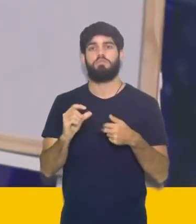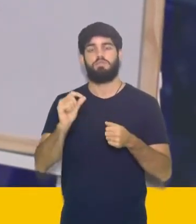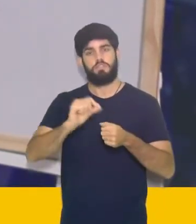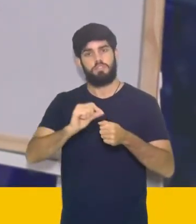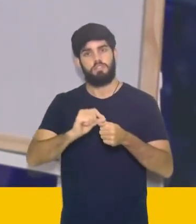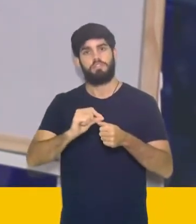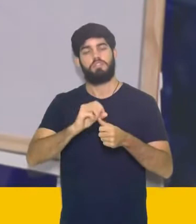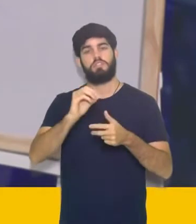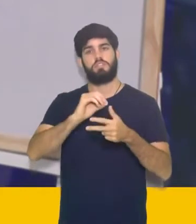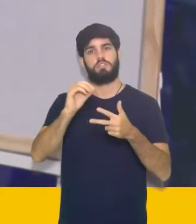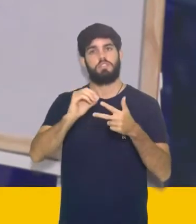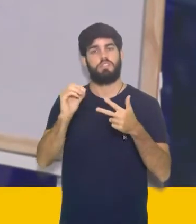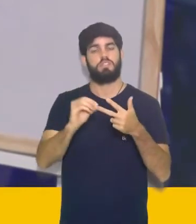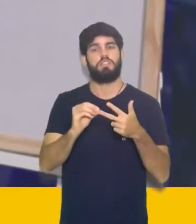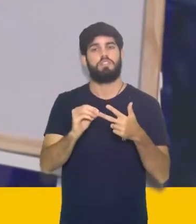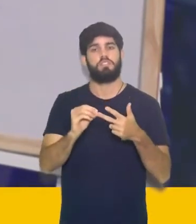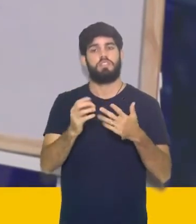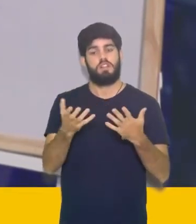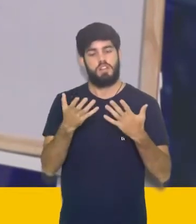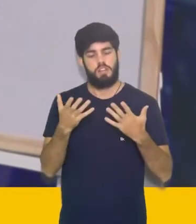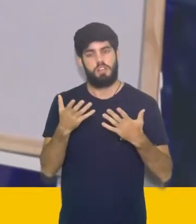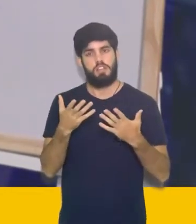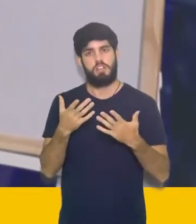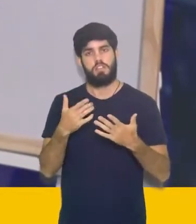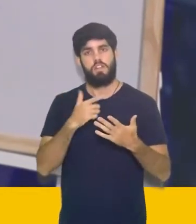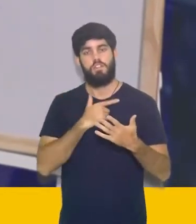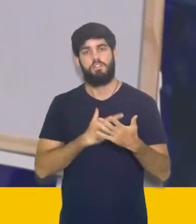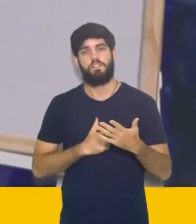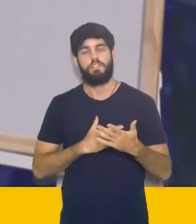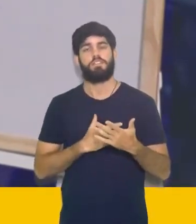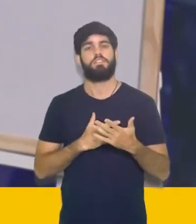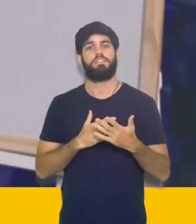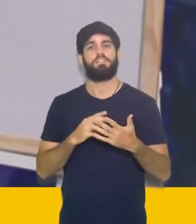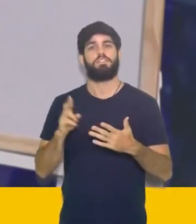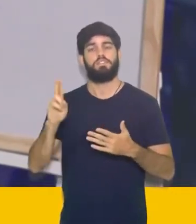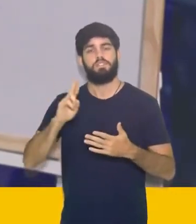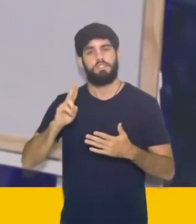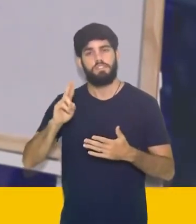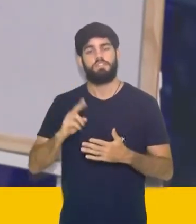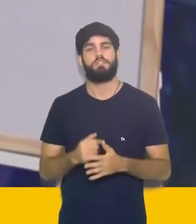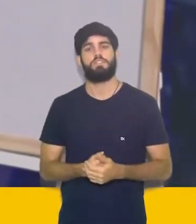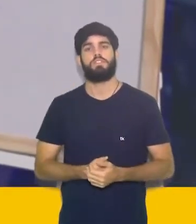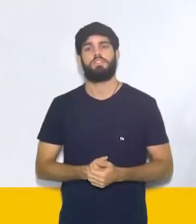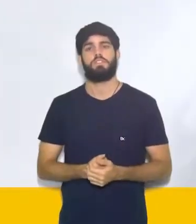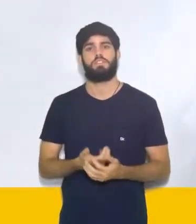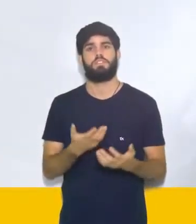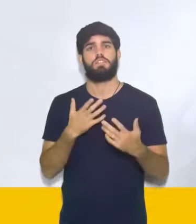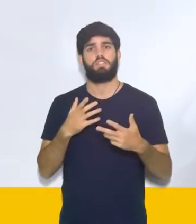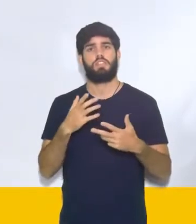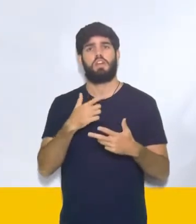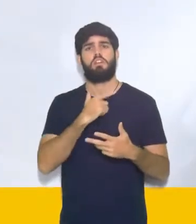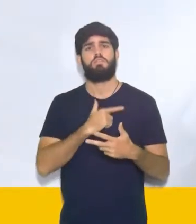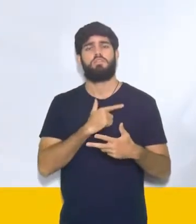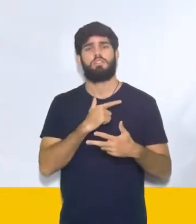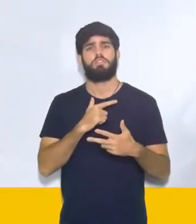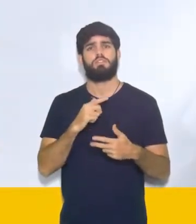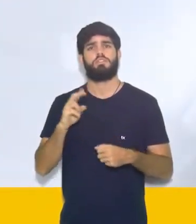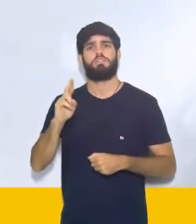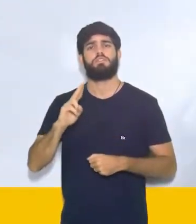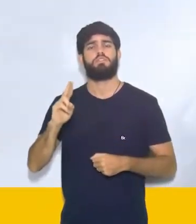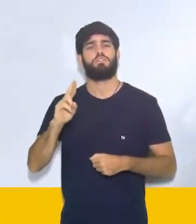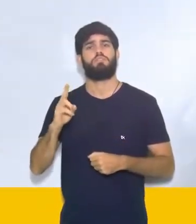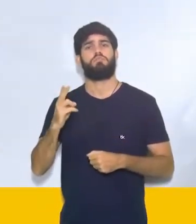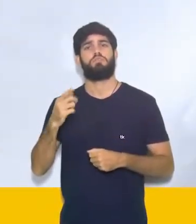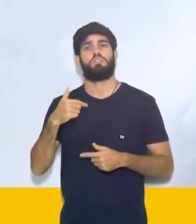está fazendo o Enem porque ele quer uma vaga na universidade. Não é isso? E ele quer uma vaga numa